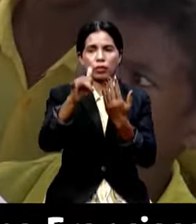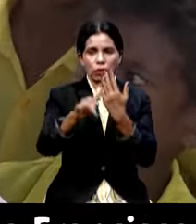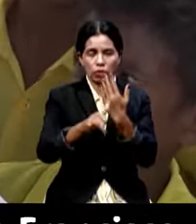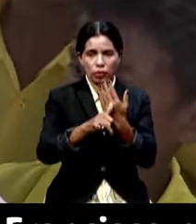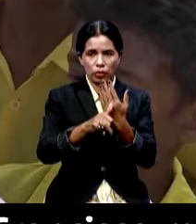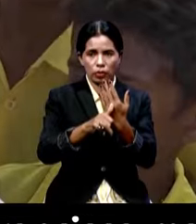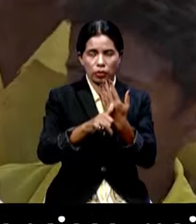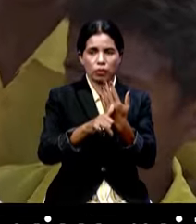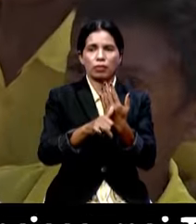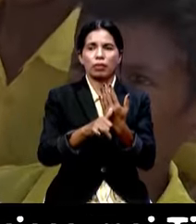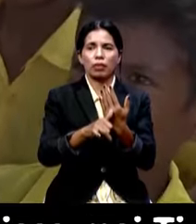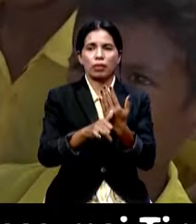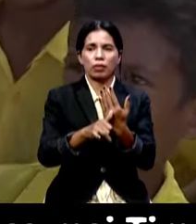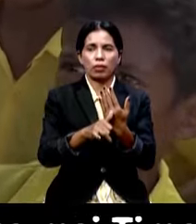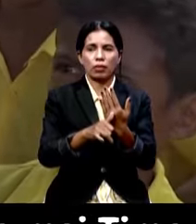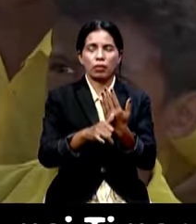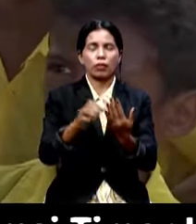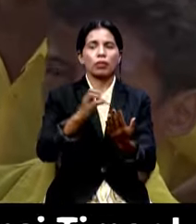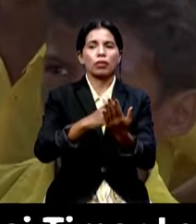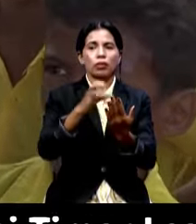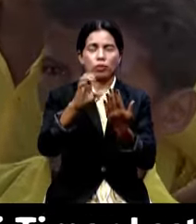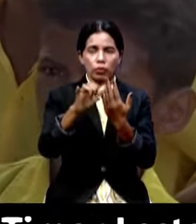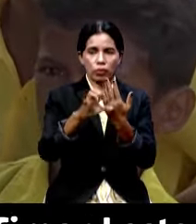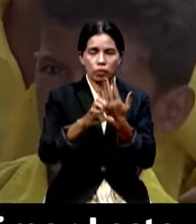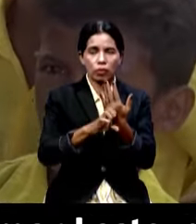jino, koi ha jino,